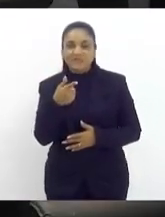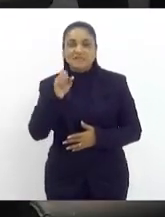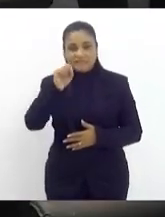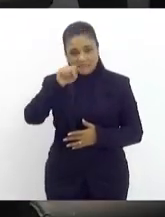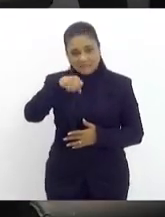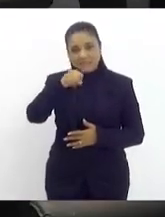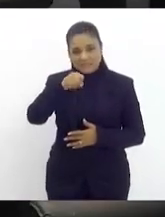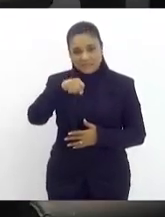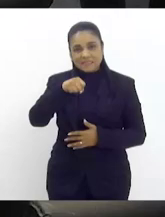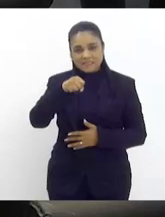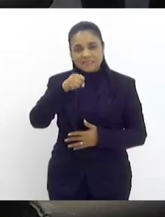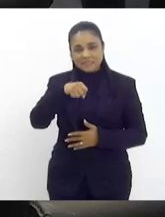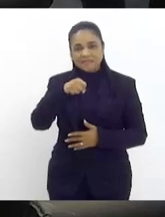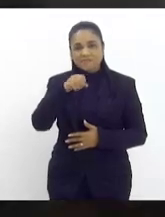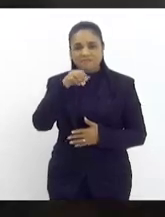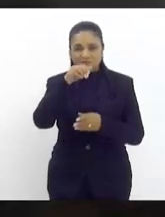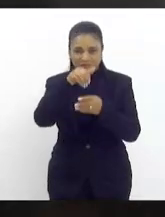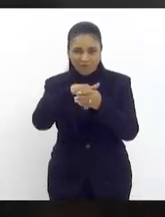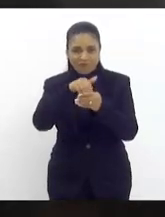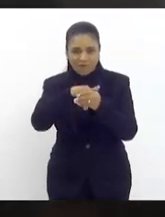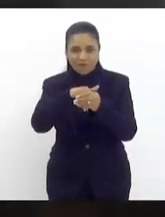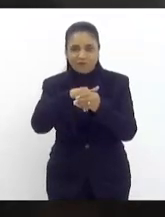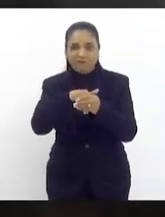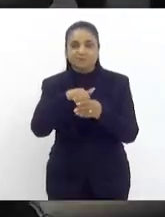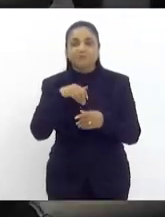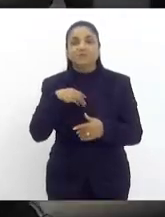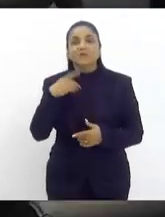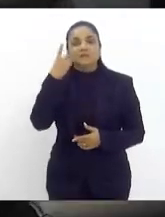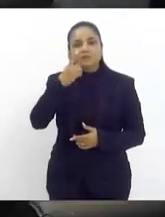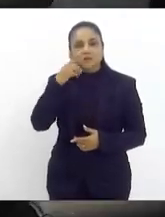sim. Deputado doutor Serginho.